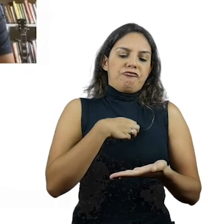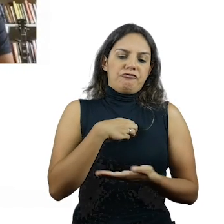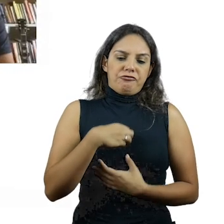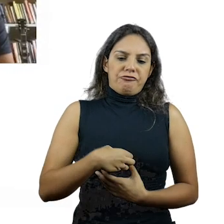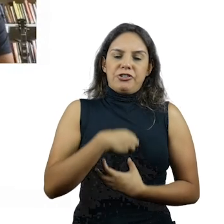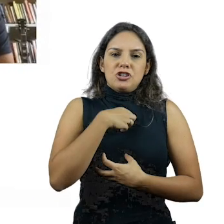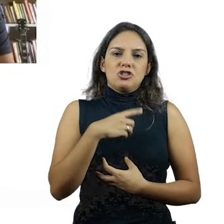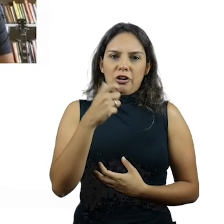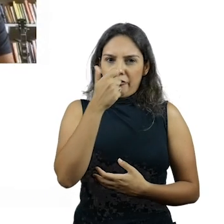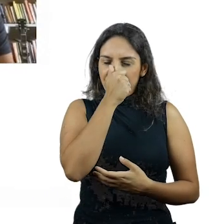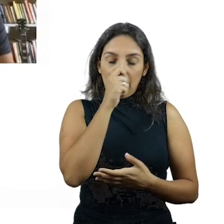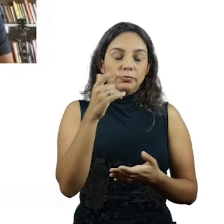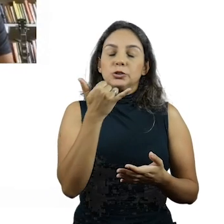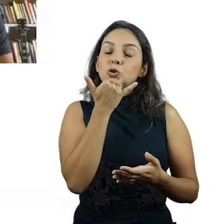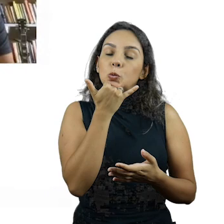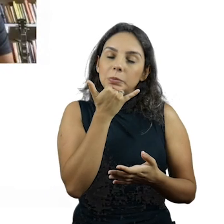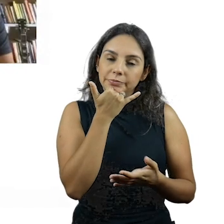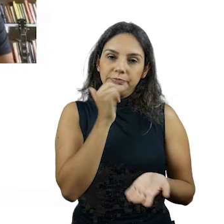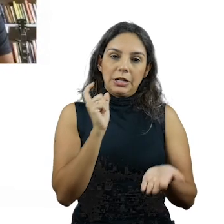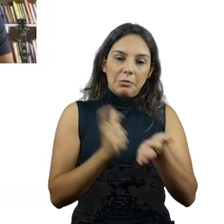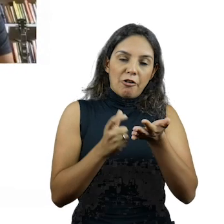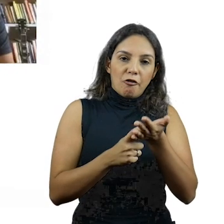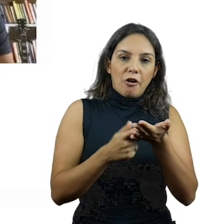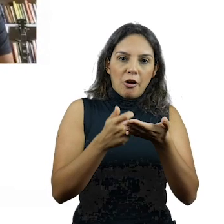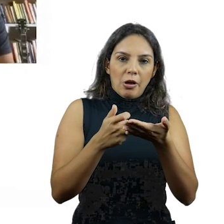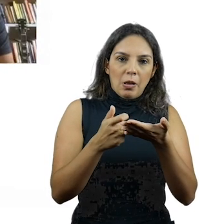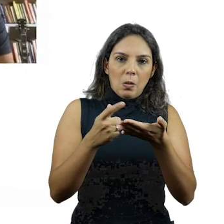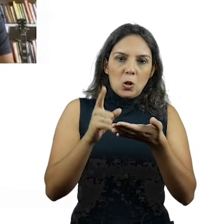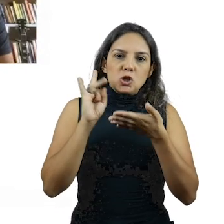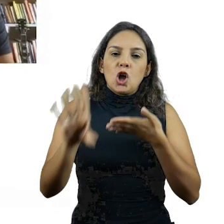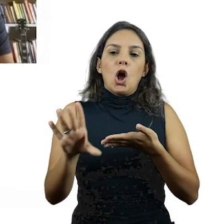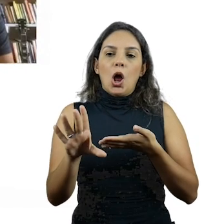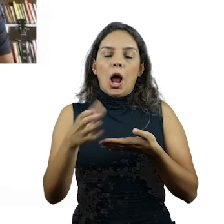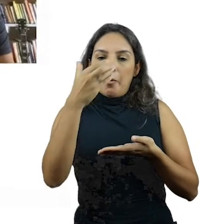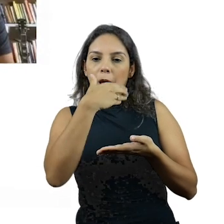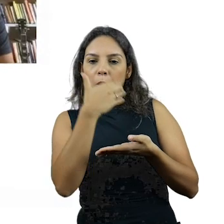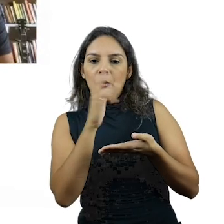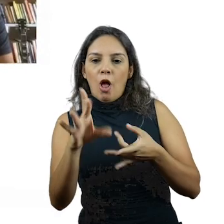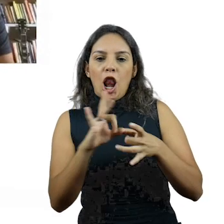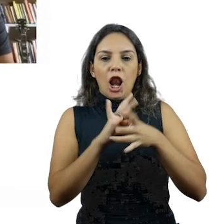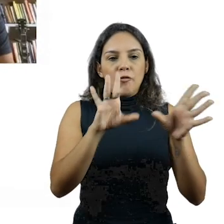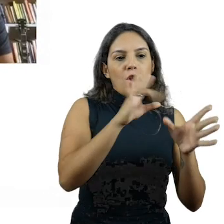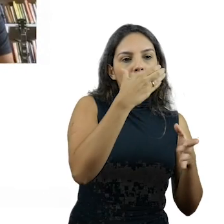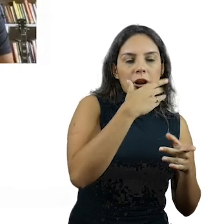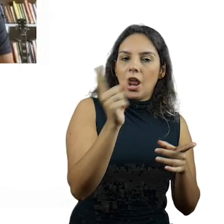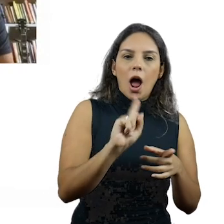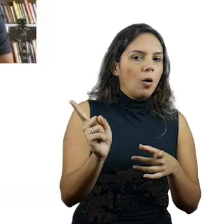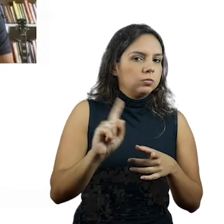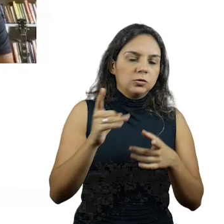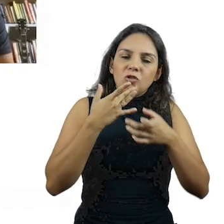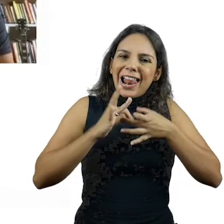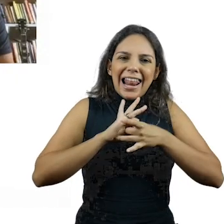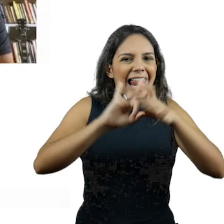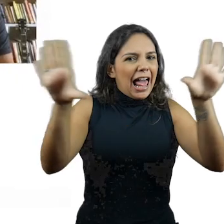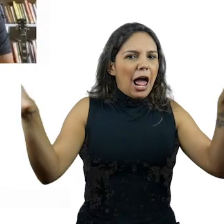os mecanismos, né, os iPads digitais, que você só pode baixar o que está dentro da plataforma. O seu é aberta,